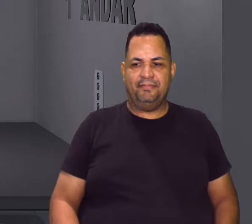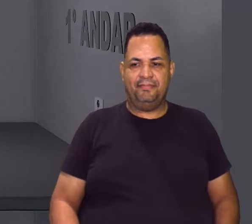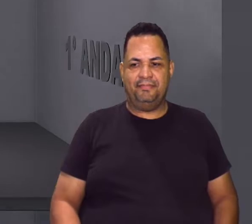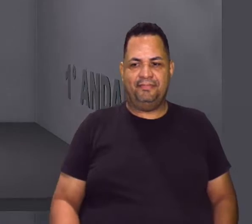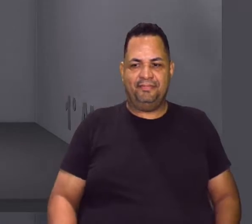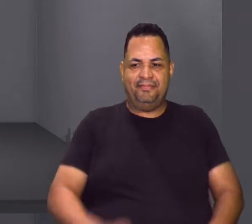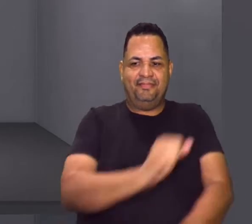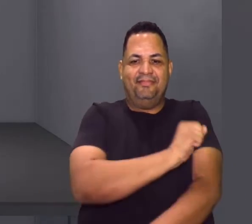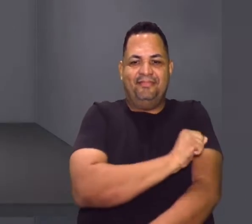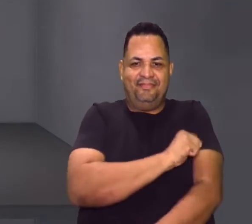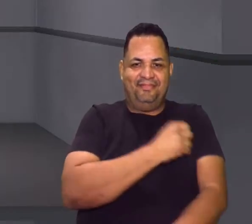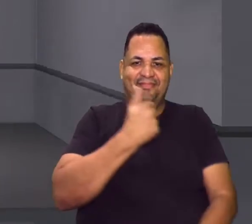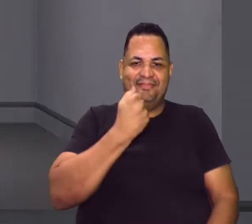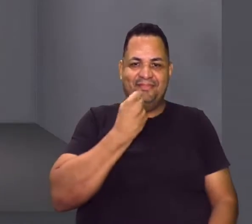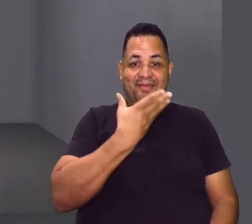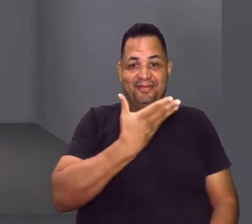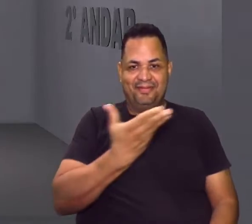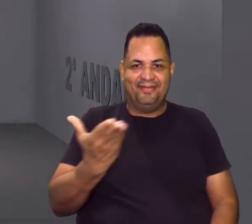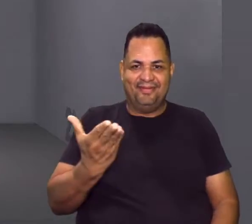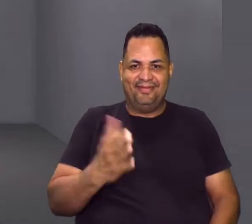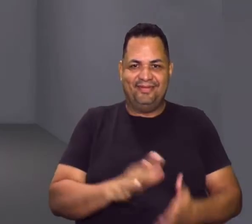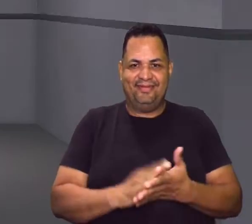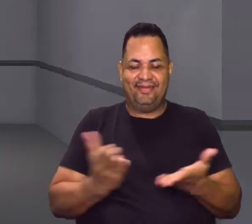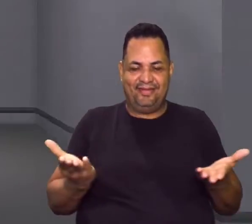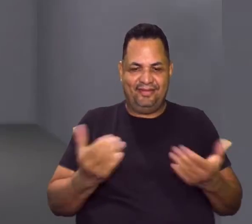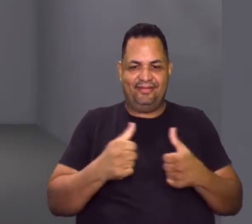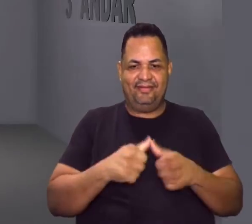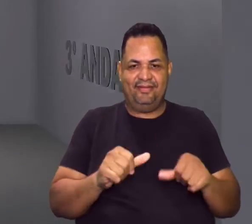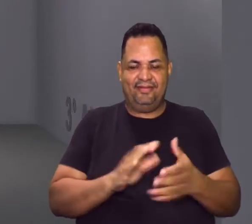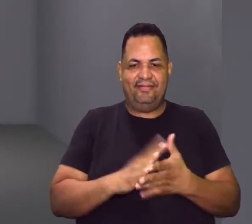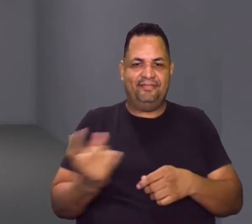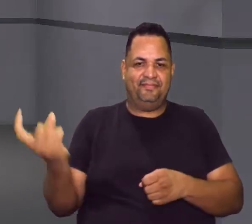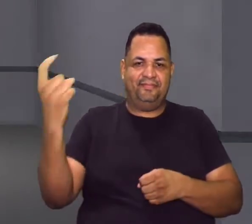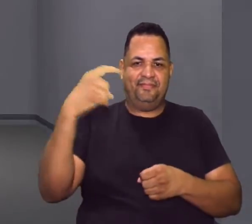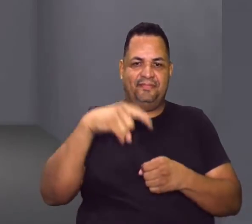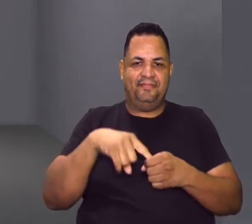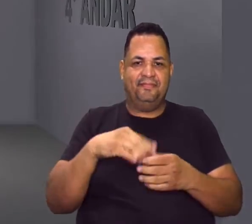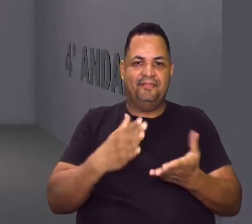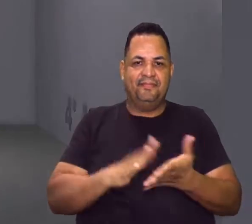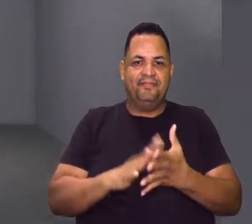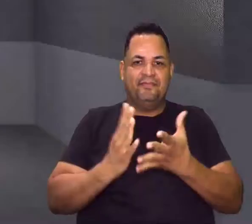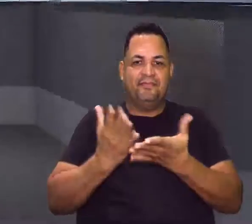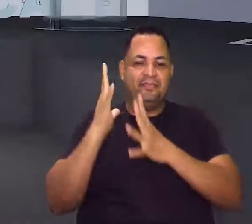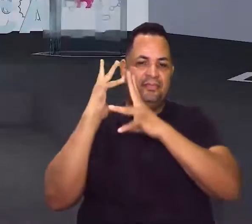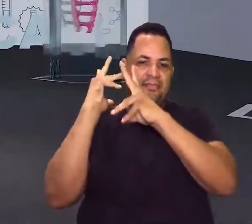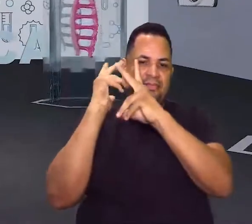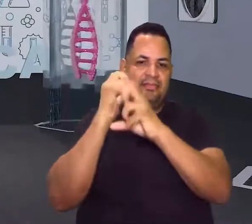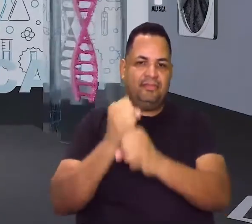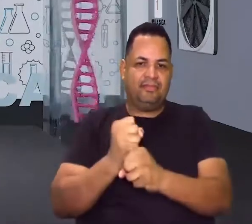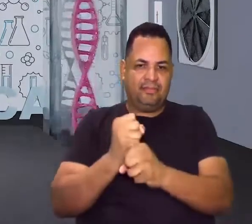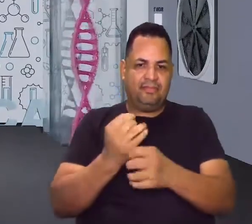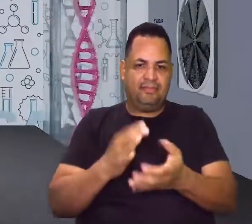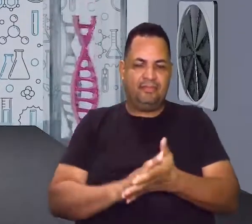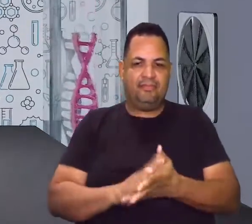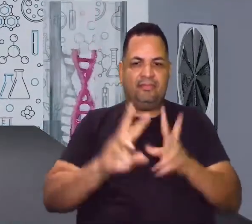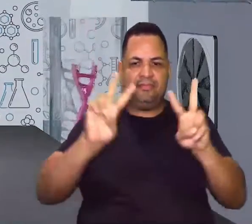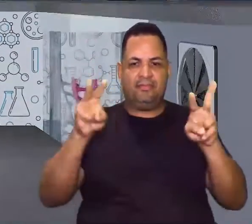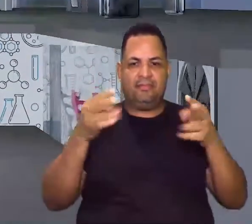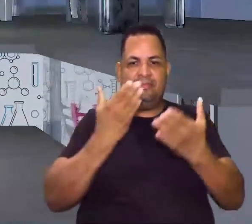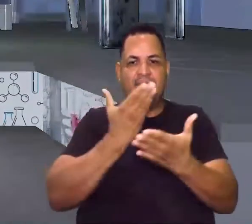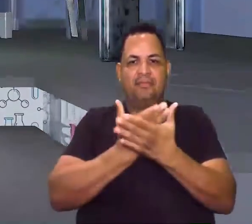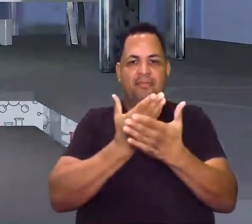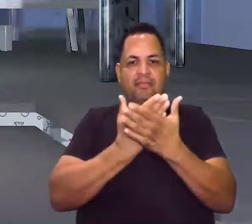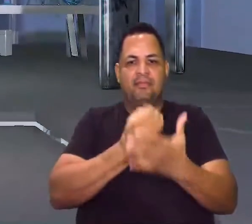E aí, meu caro aluno, beleza? Estamos aqui de volta para aquela bela revisão sobre esta